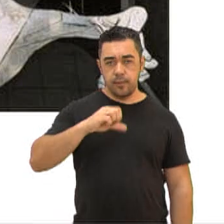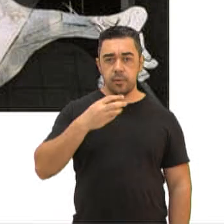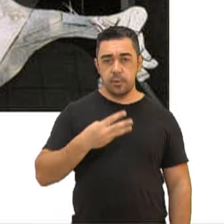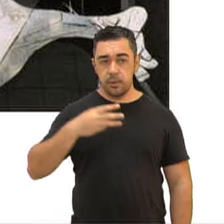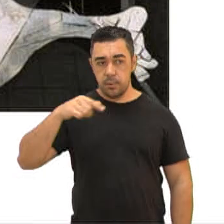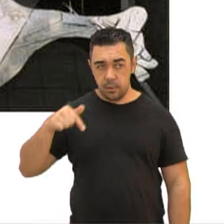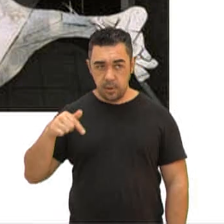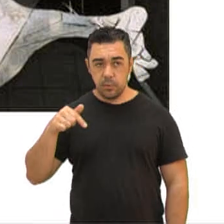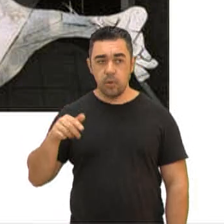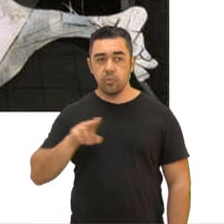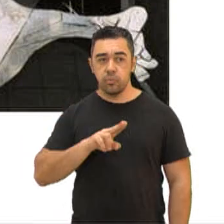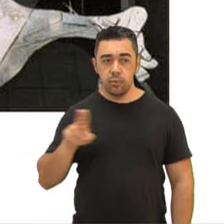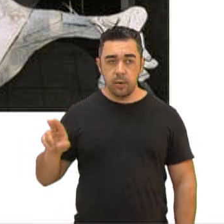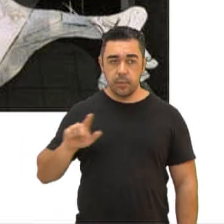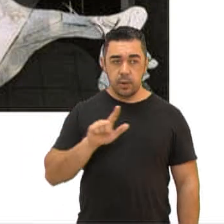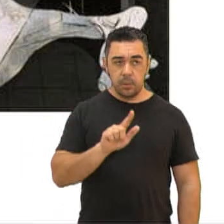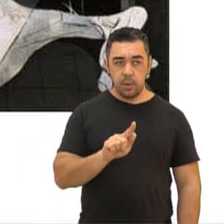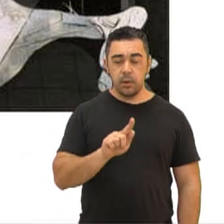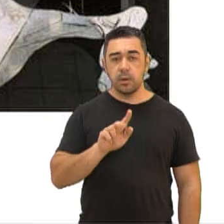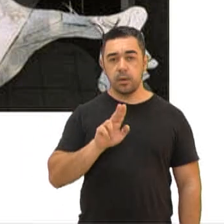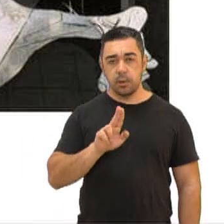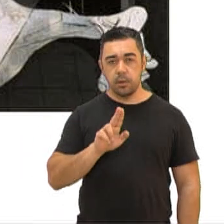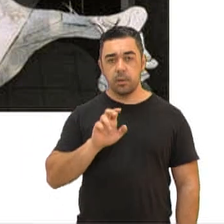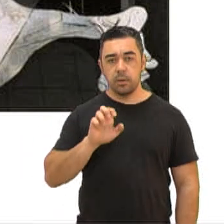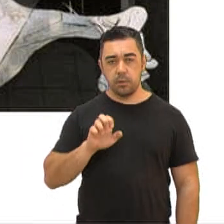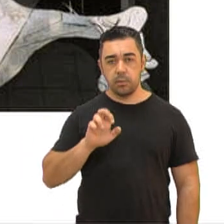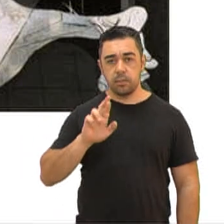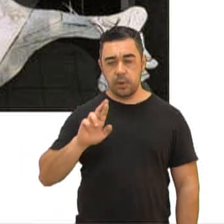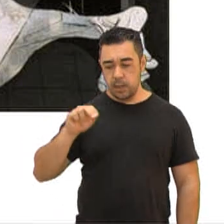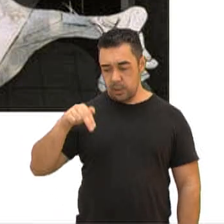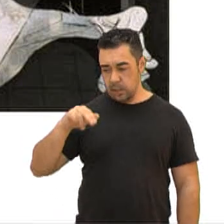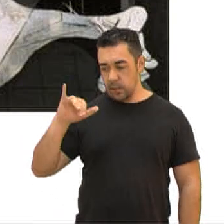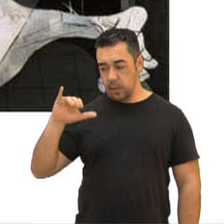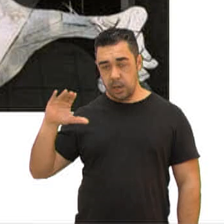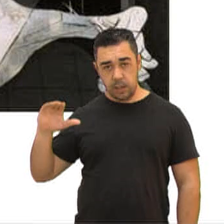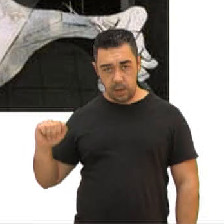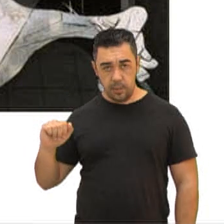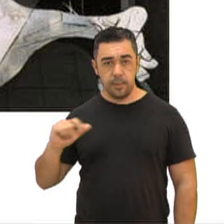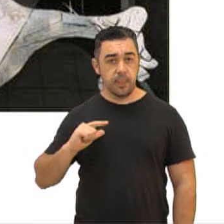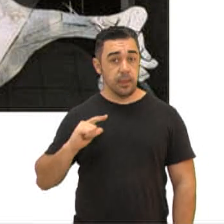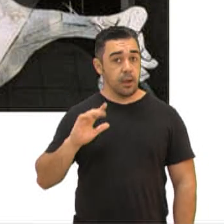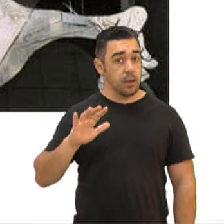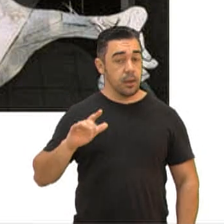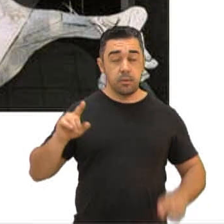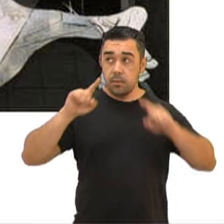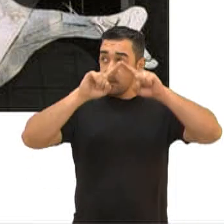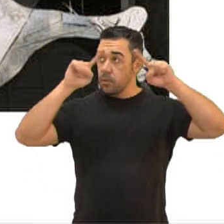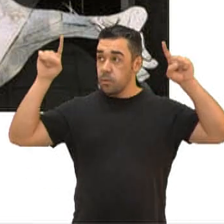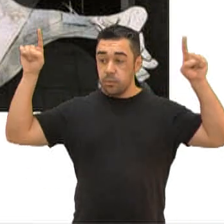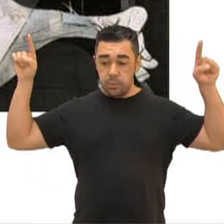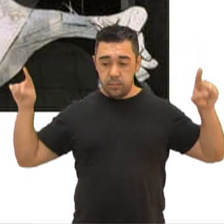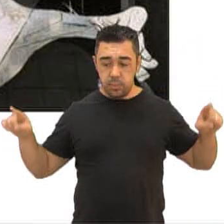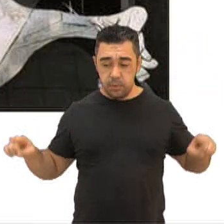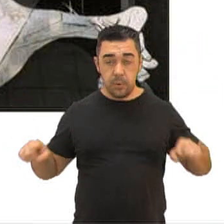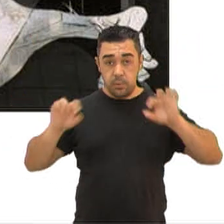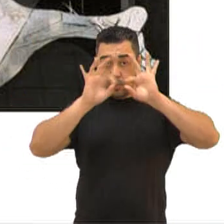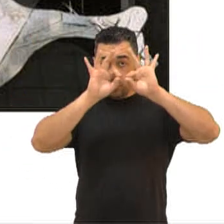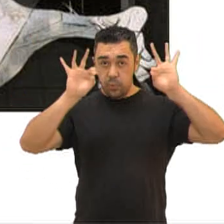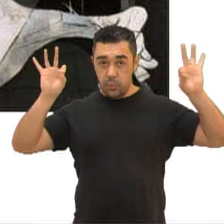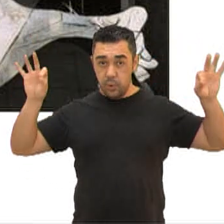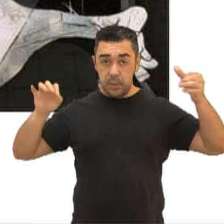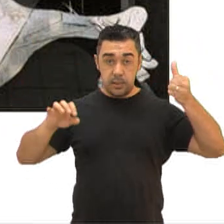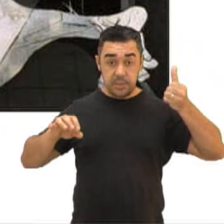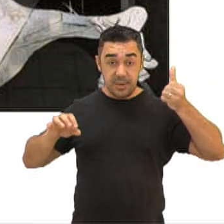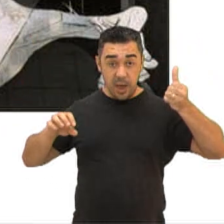Guernica. É um quadro muito grande, ele tem quase 6 metros de comprimento, e ele é todo